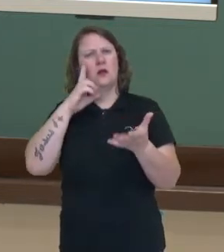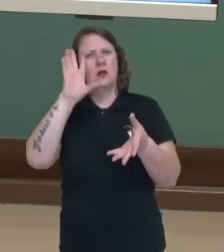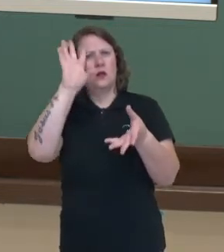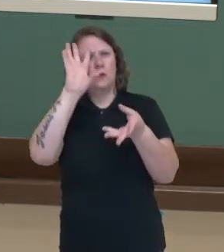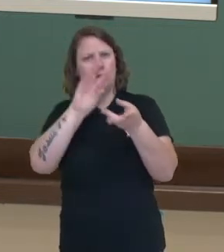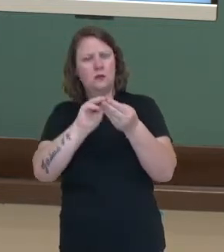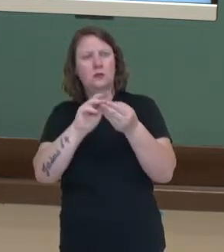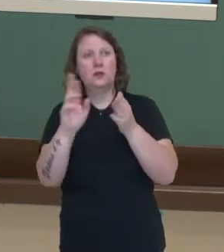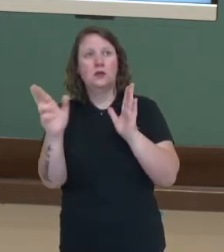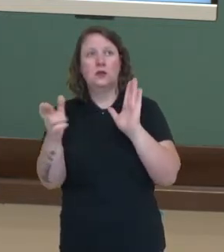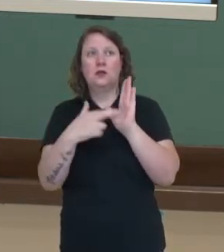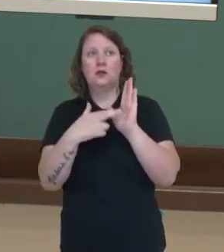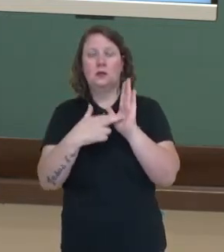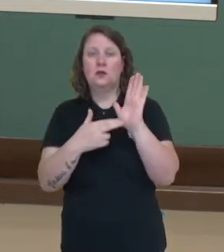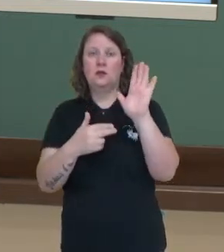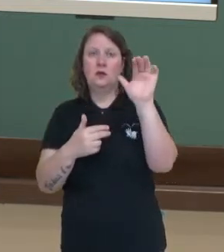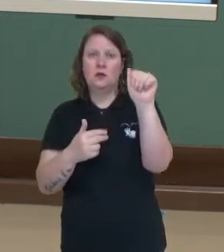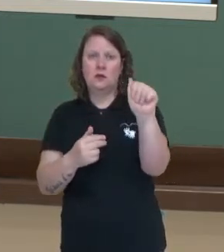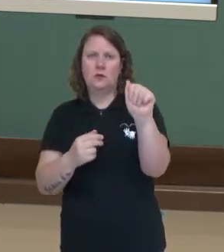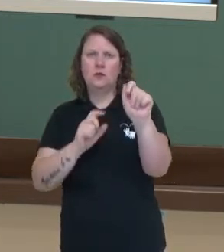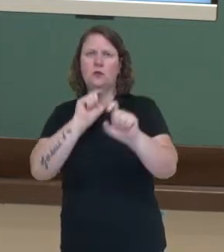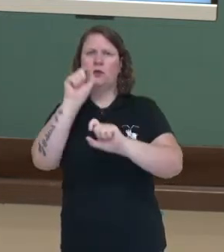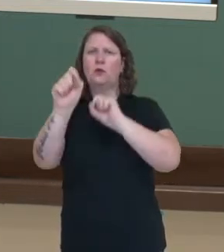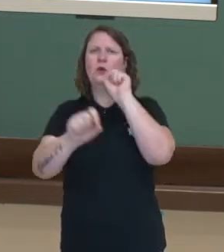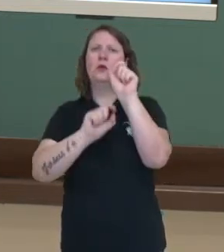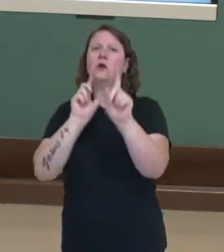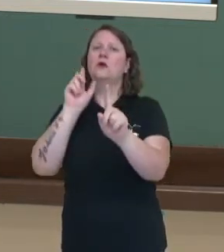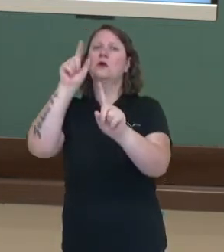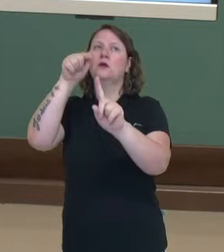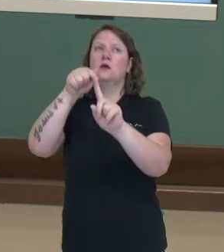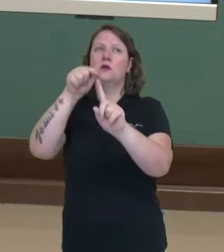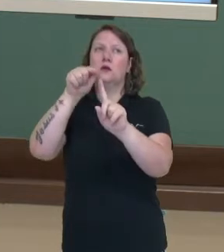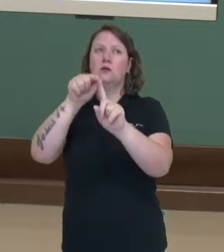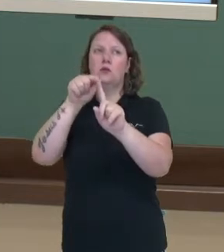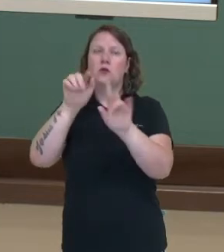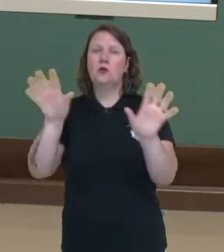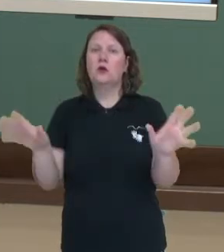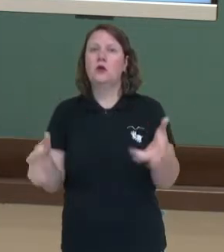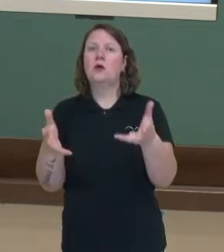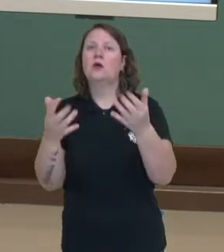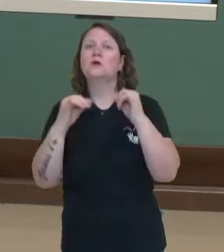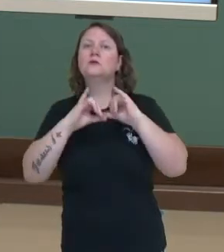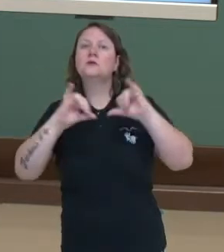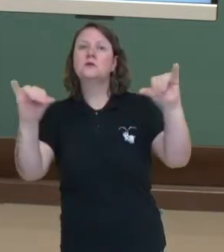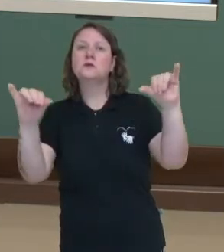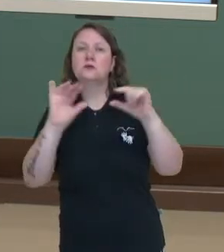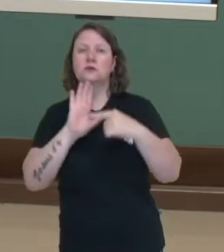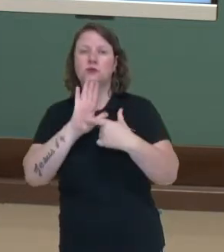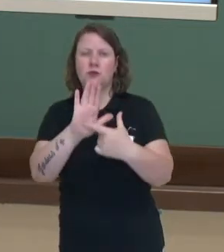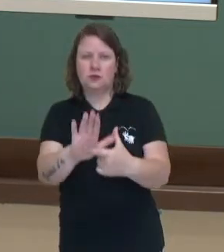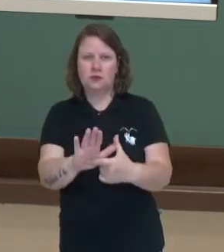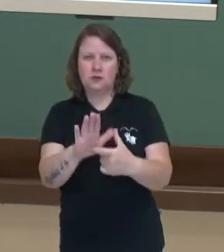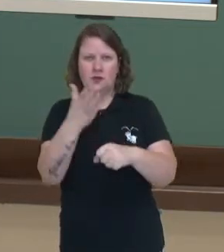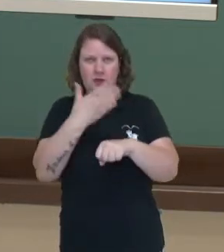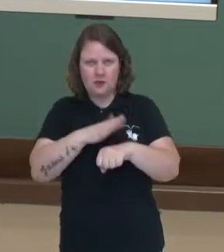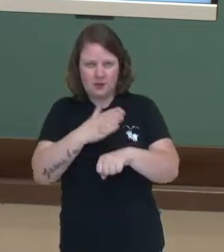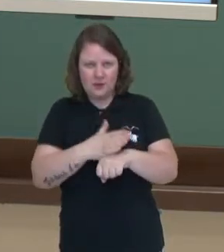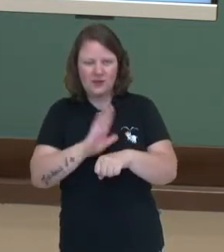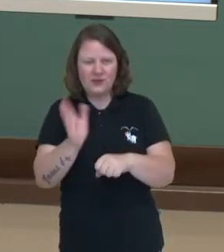e responder a letra A. Qual é o objetivo da ação descrita na notícia? Então,